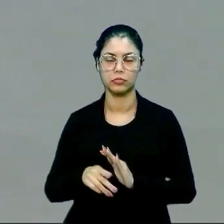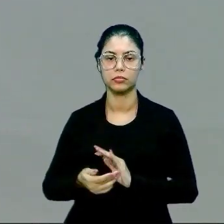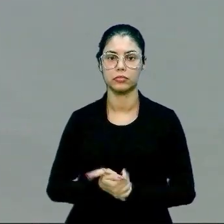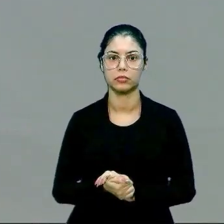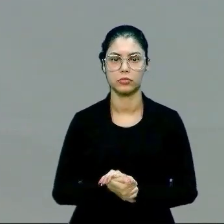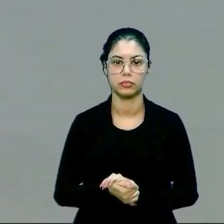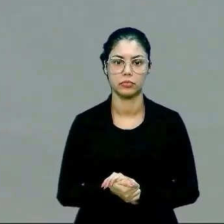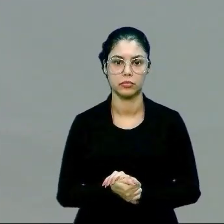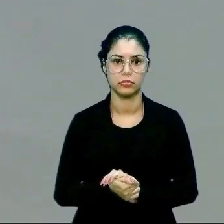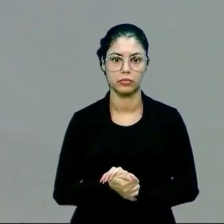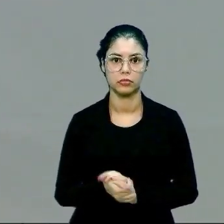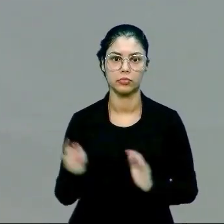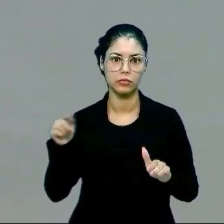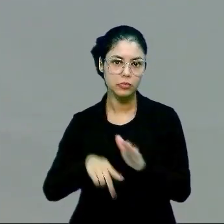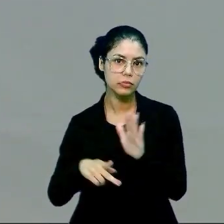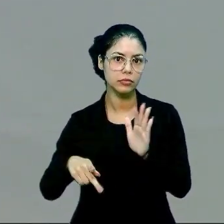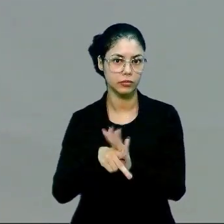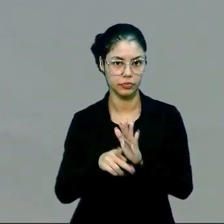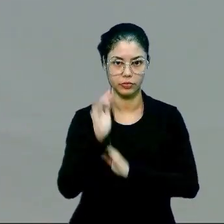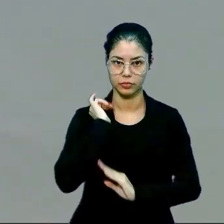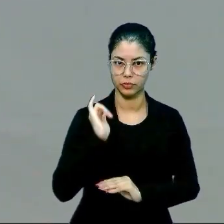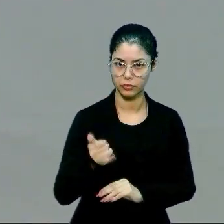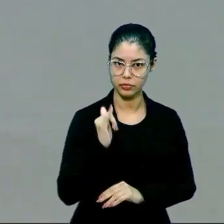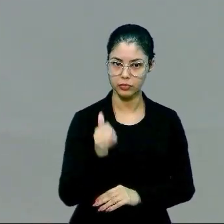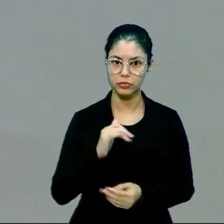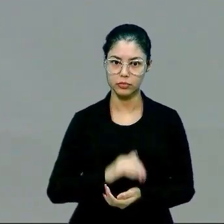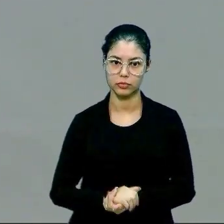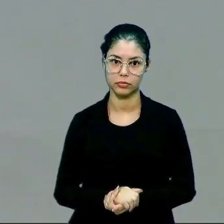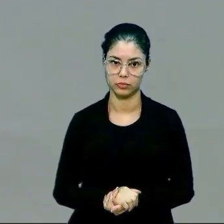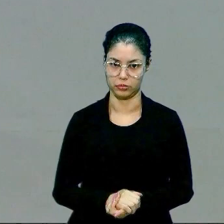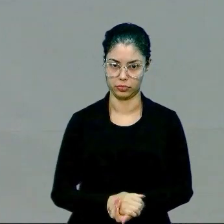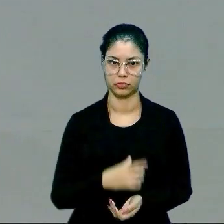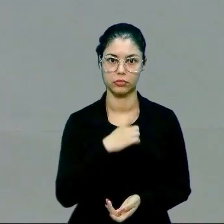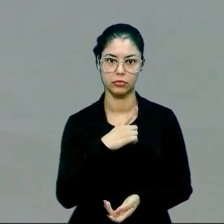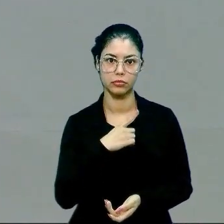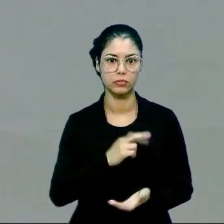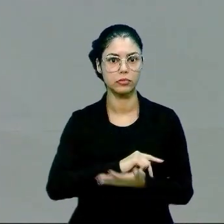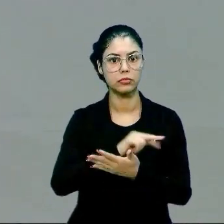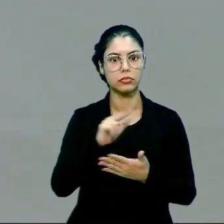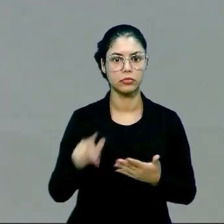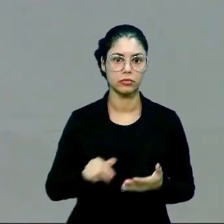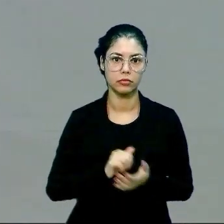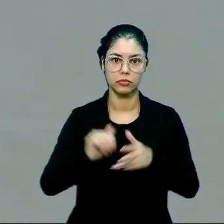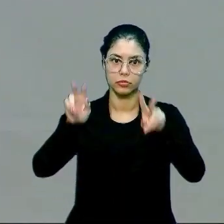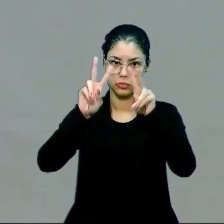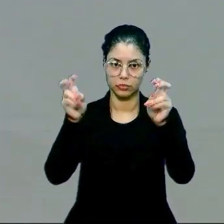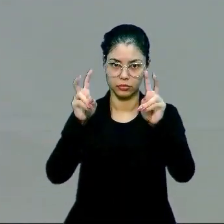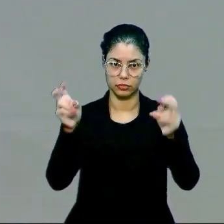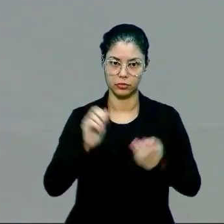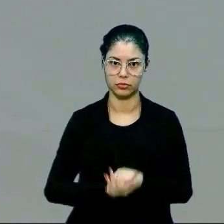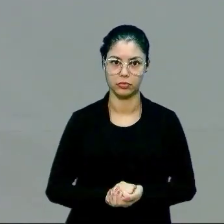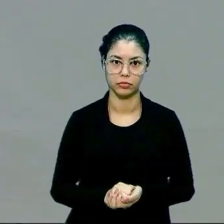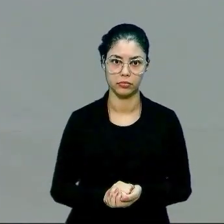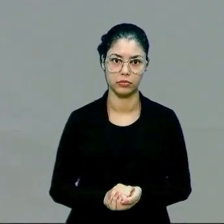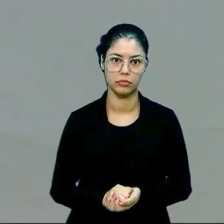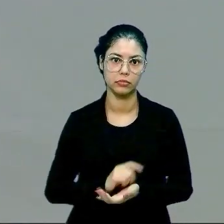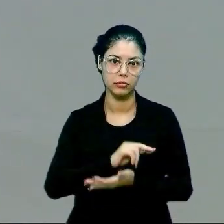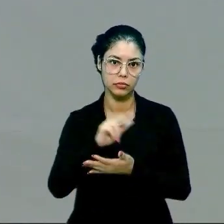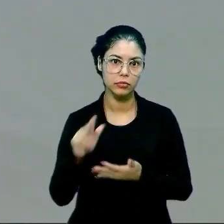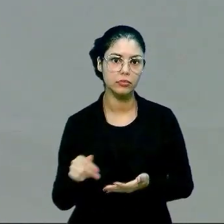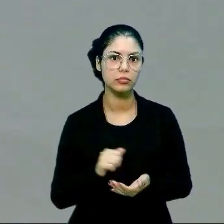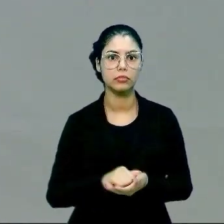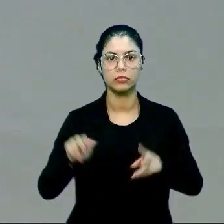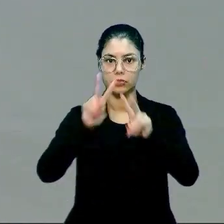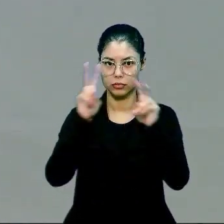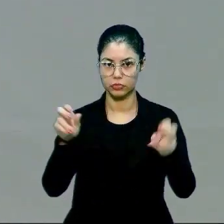específicas. Então, dentro dessas narrativas, pessoal, nós teremos diversas temáticas, quer dizer,